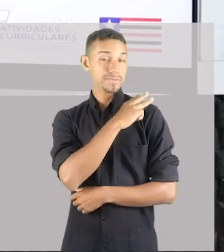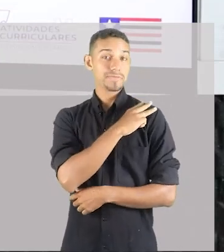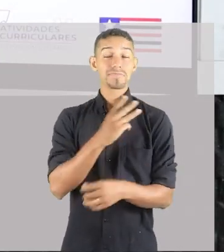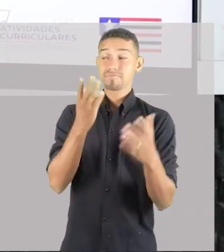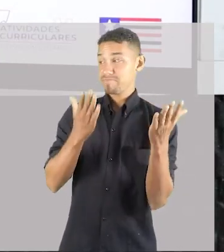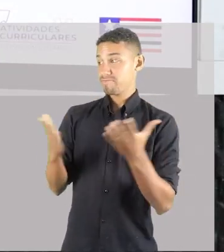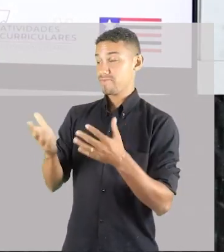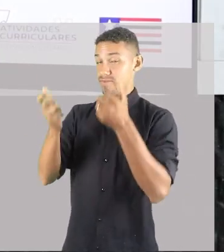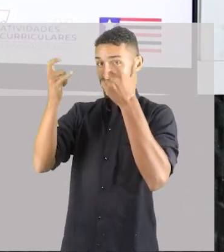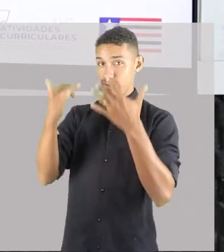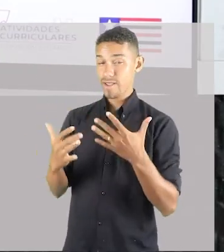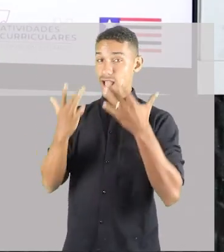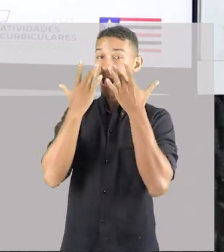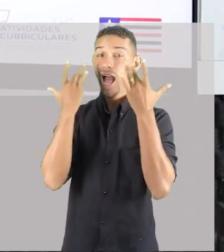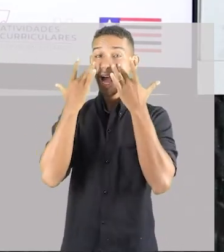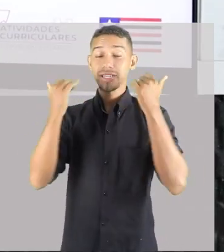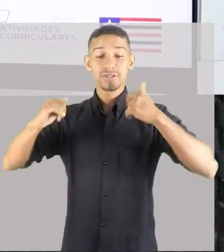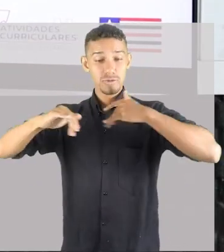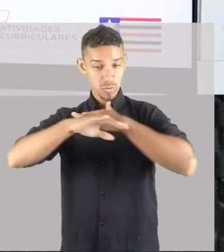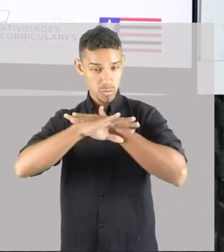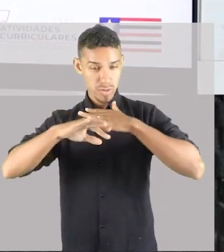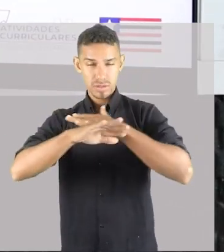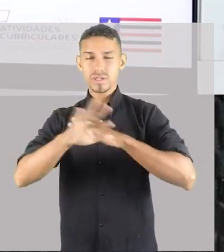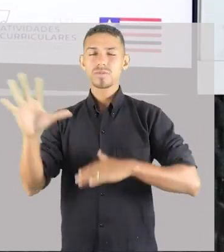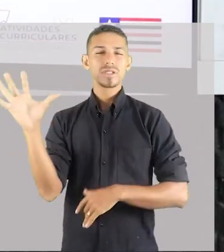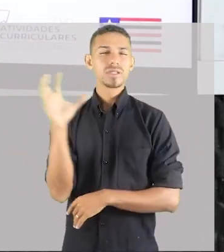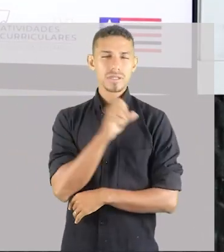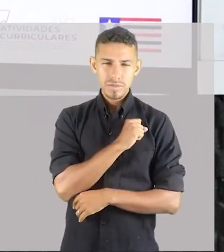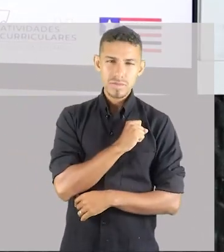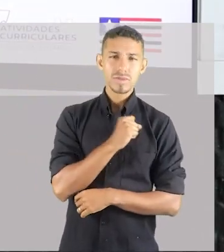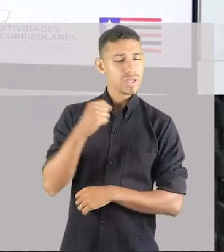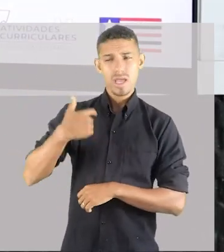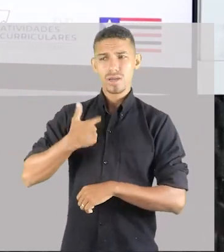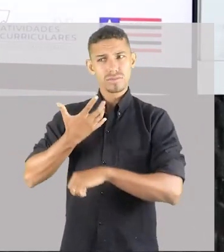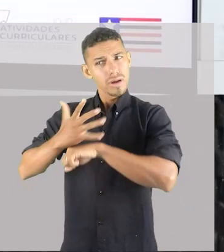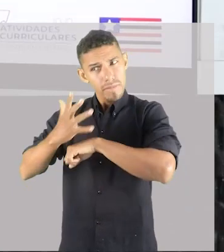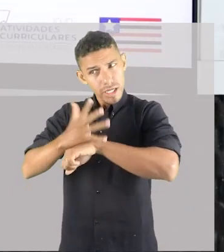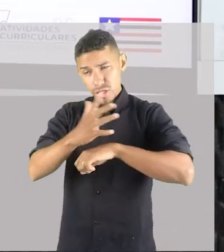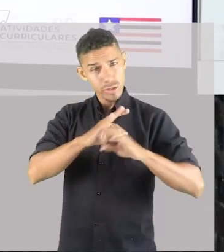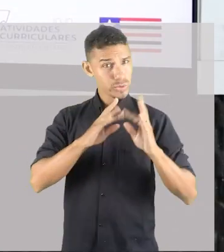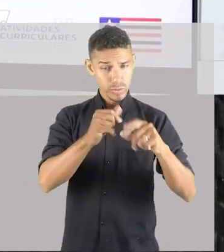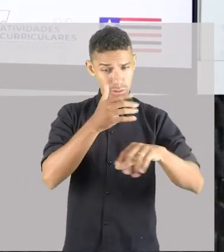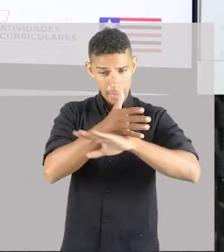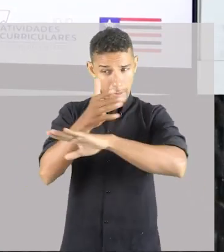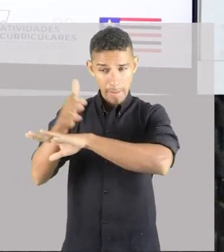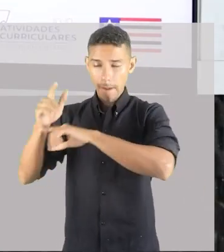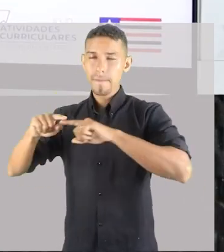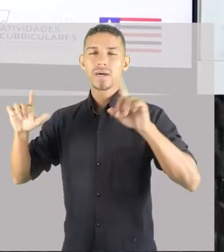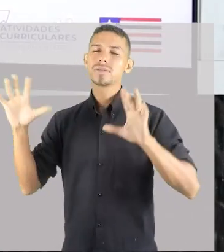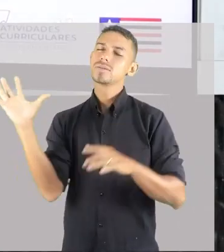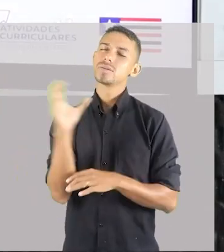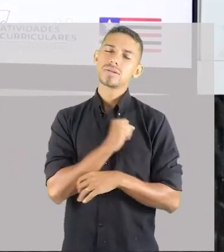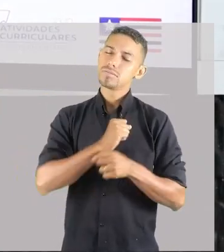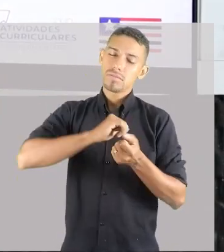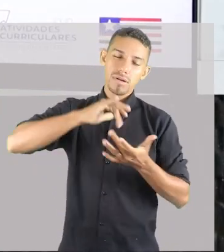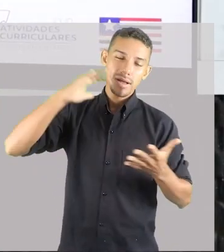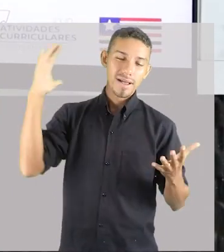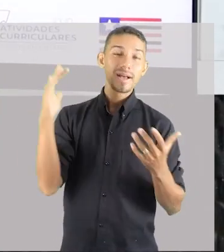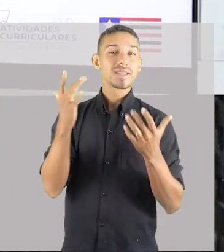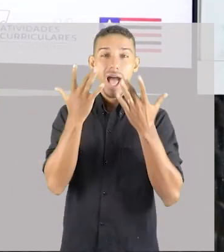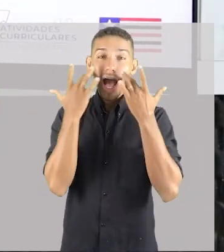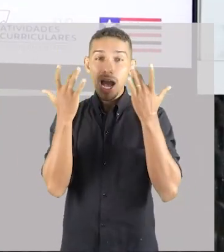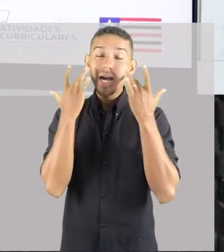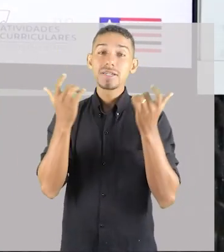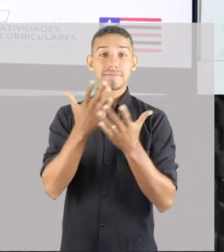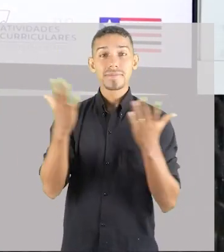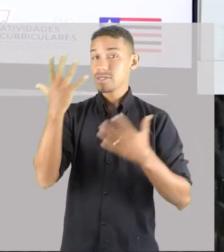gente vai falar sobre arte urbana uma das minhas paixões né não sou praticante todas elas mas eu sou apaixonado pelas possibilidades da arte urbana